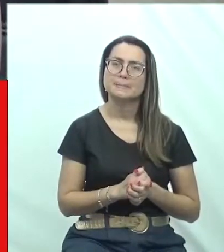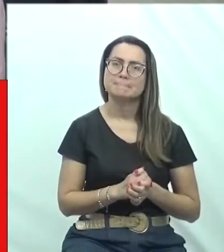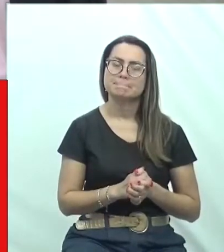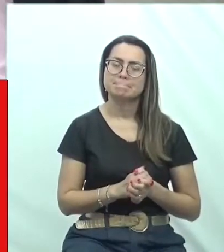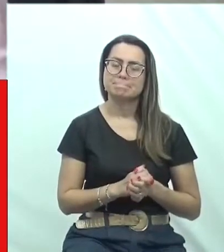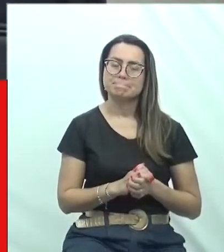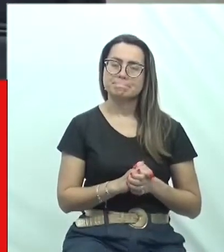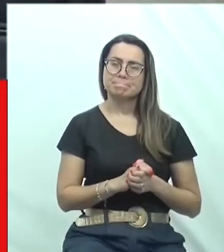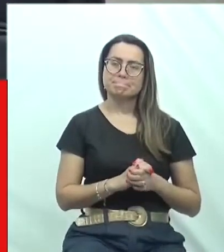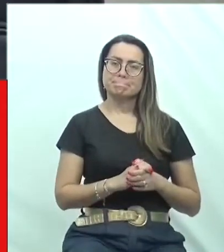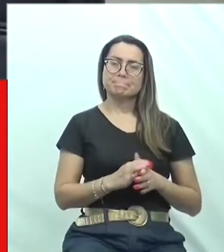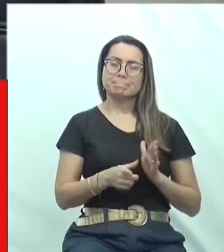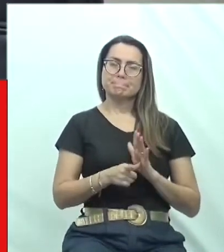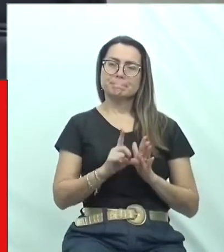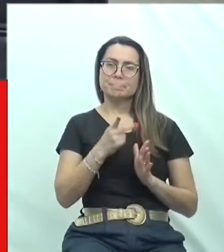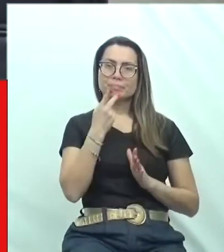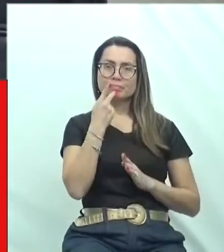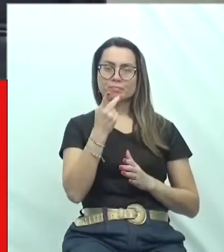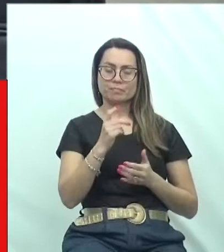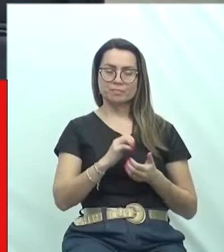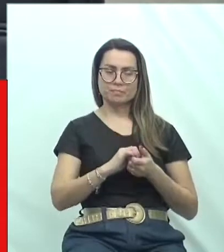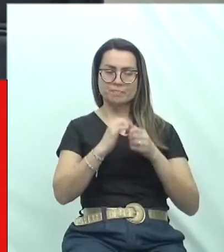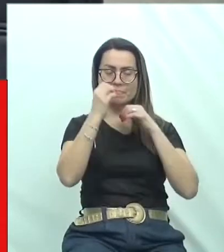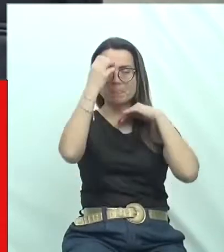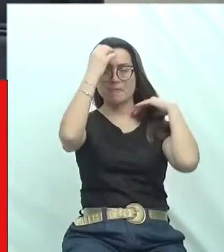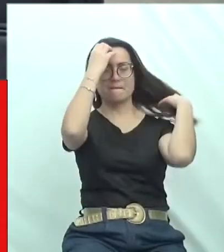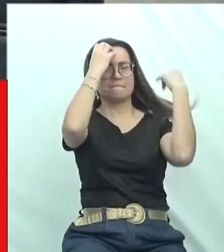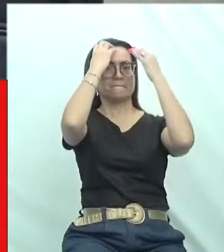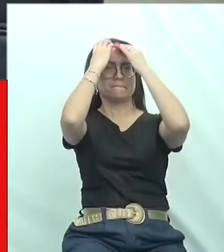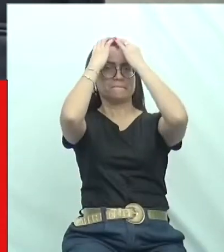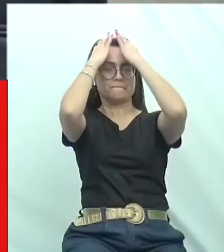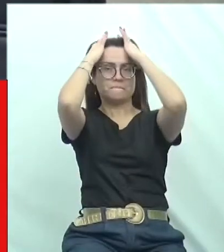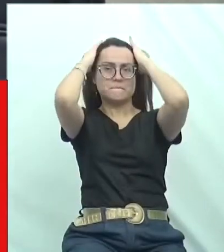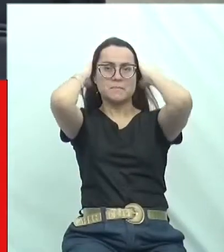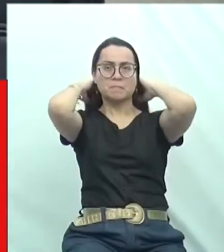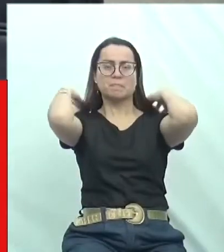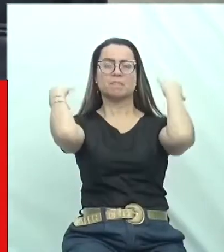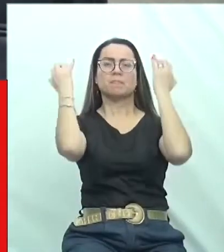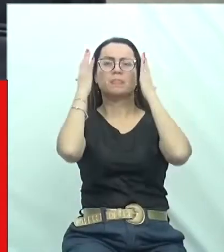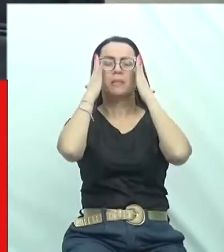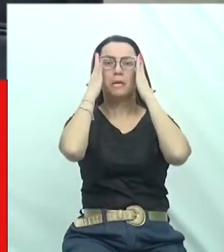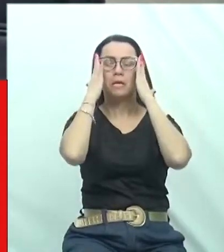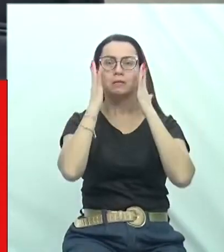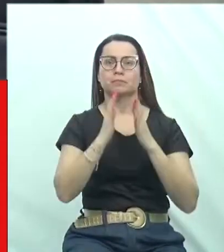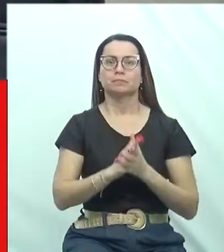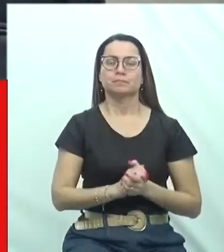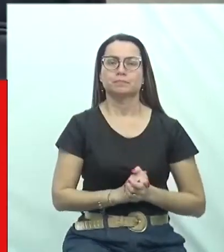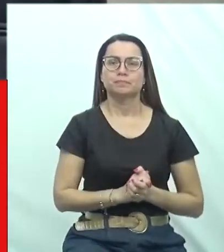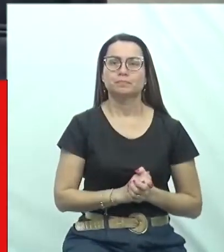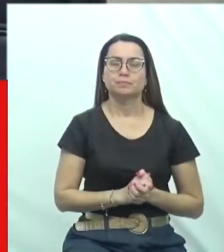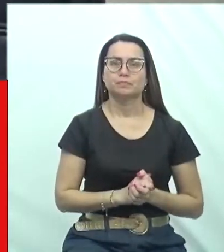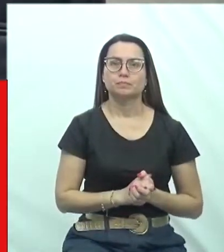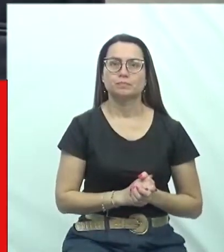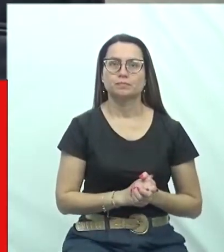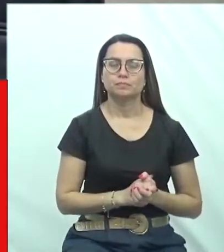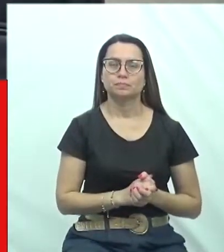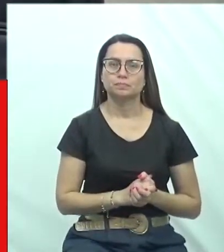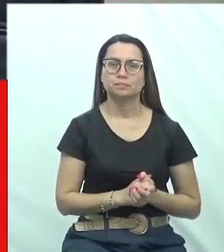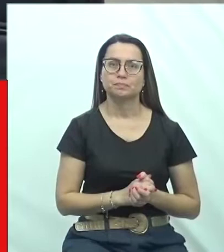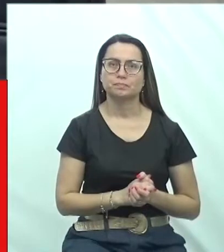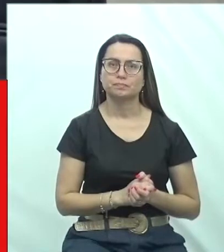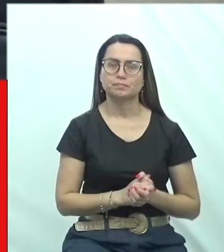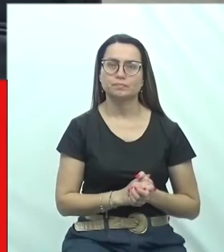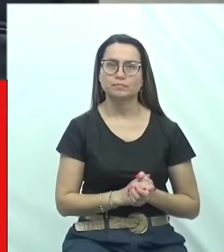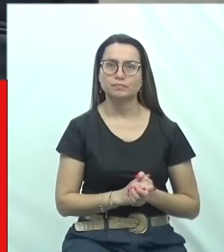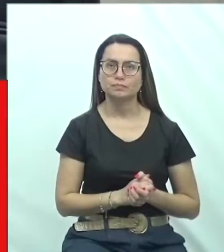resolução da CISAM, resolução número 3 de 2017, que é proibida a instalação desses eliminadores, desde que